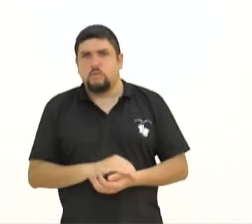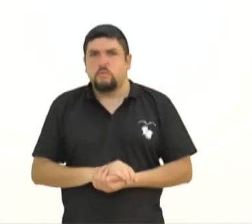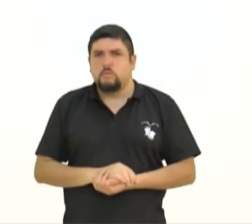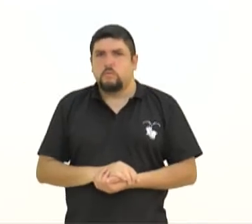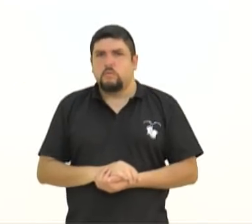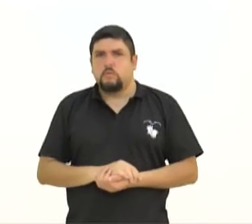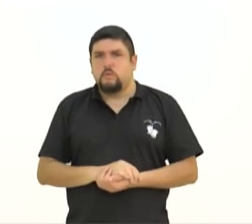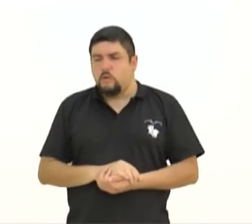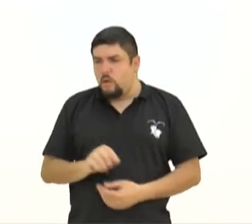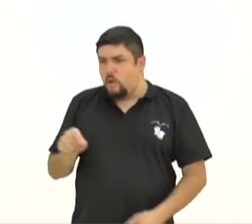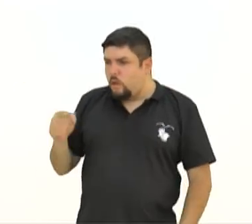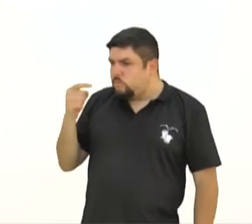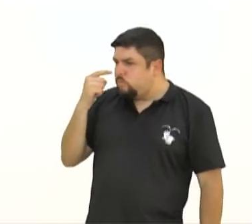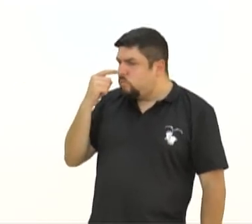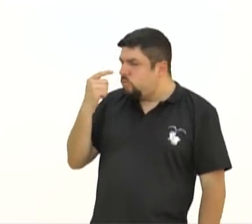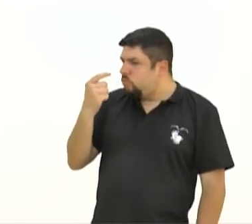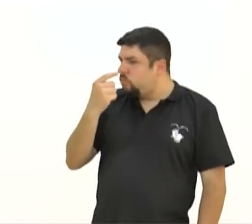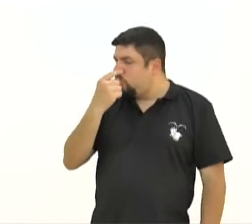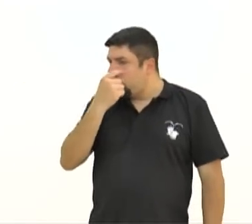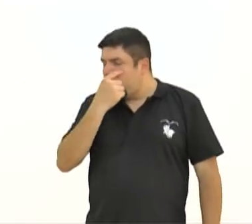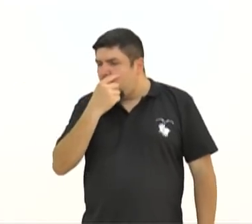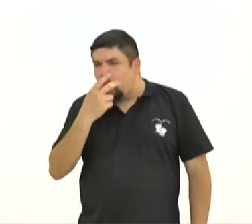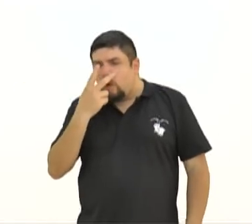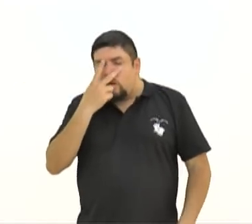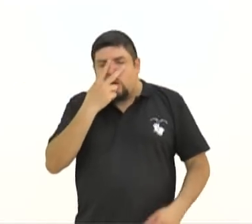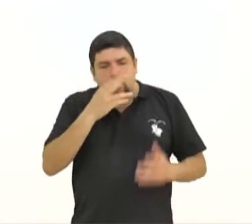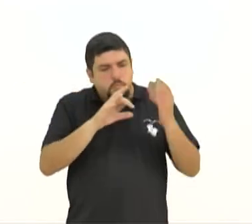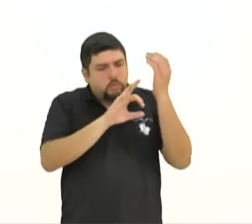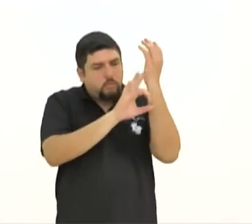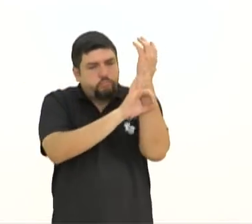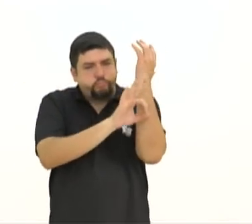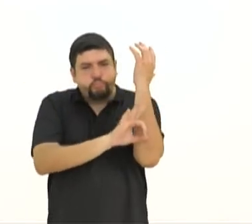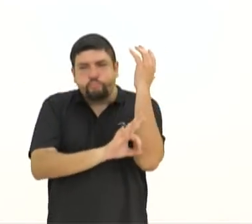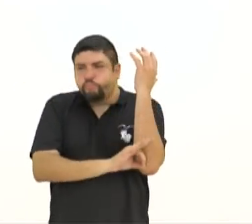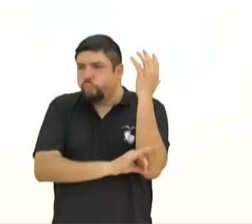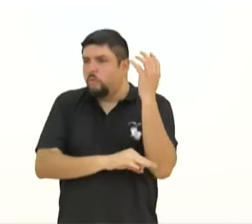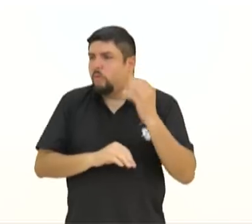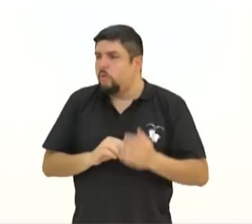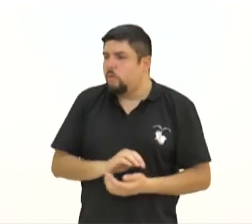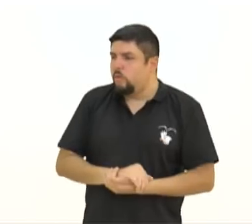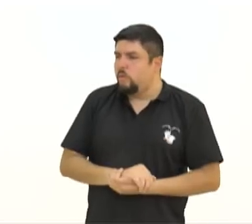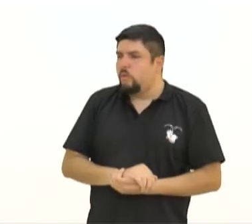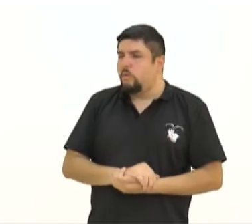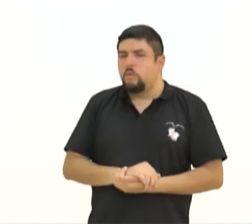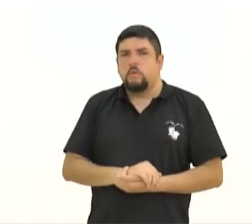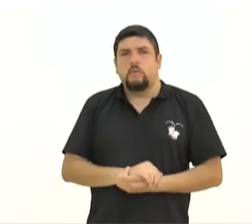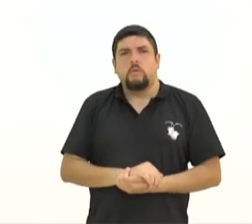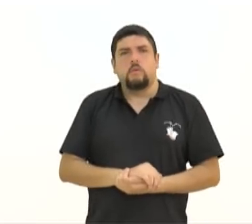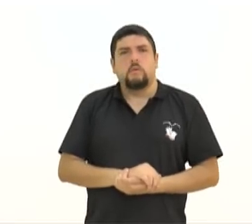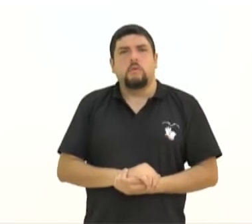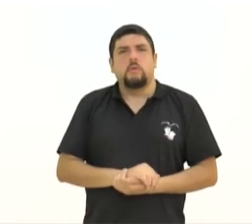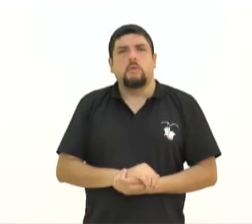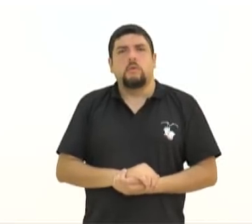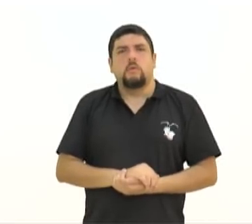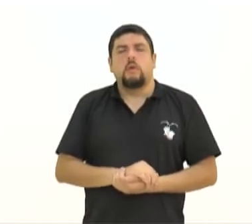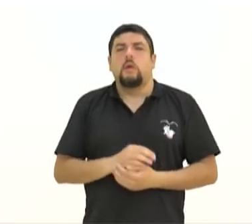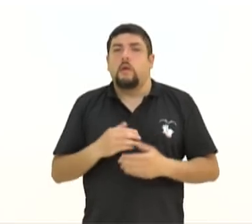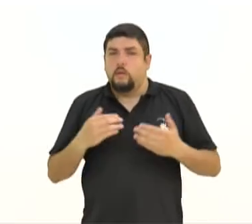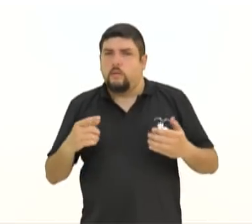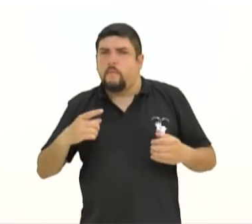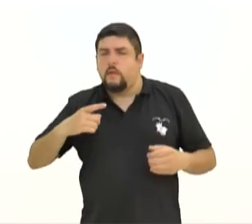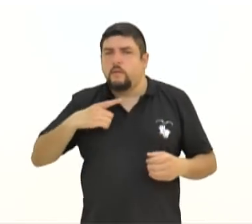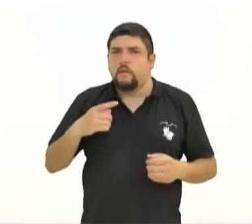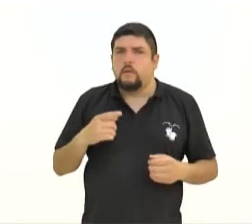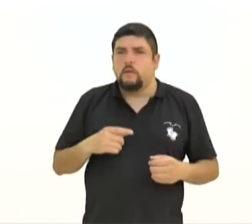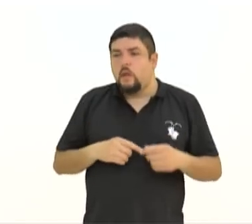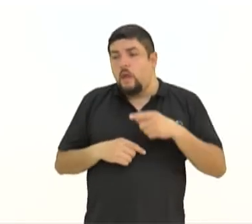olhos são duas jabuticabas, certo? E na comparação nós teríamos o elemento comparativo. Então poderia ser